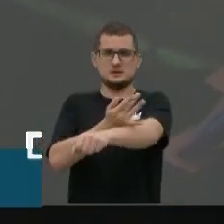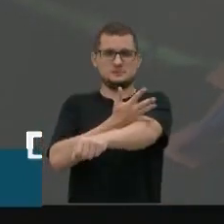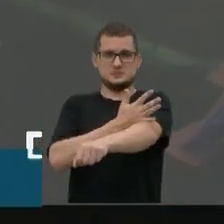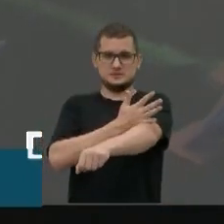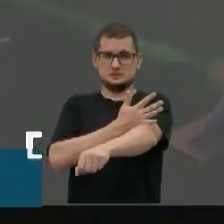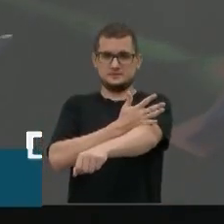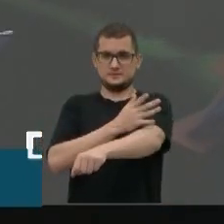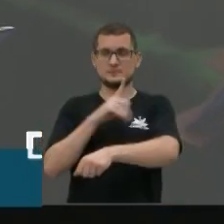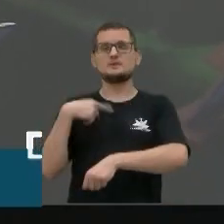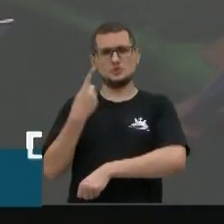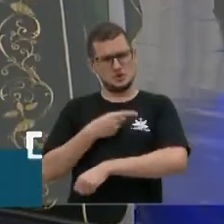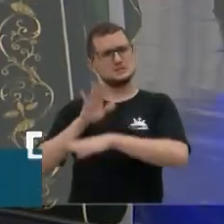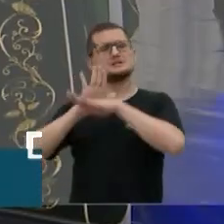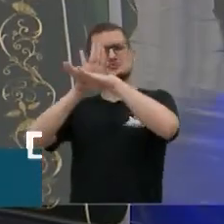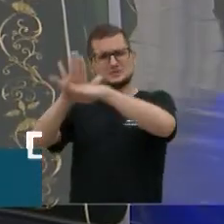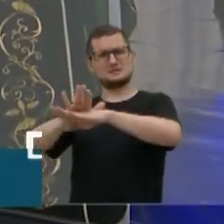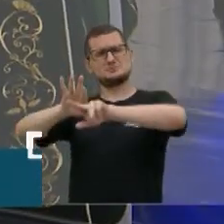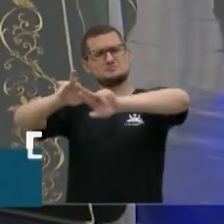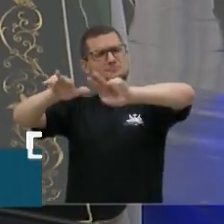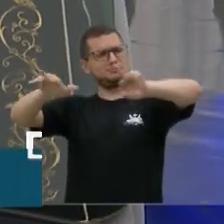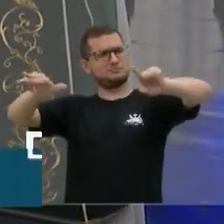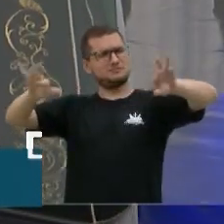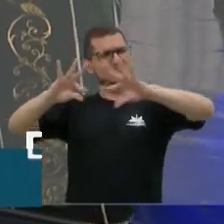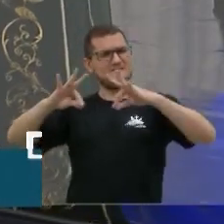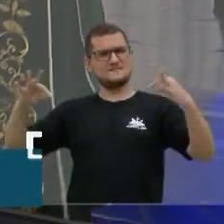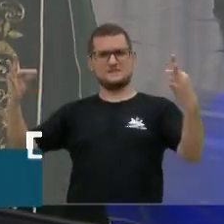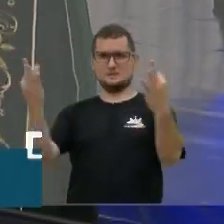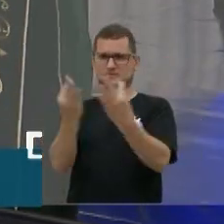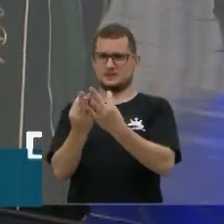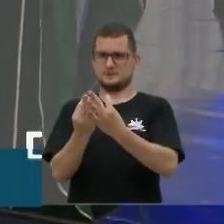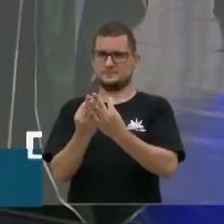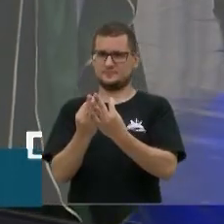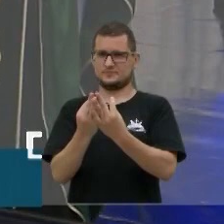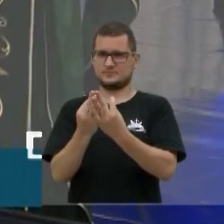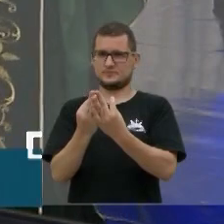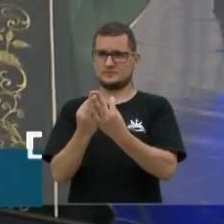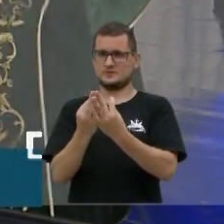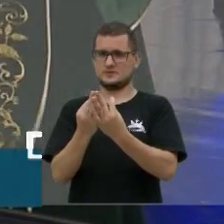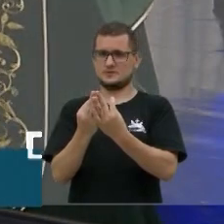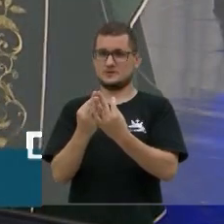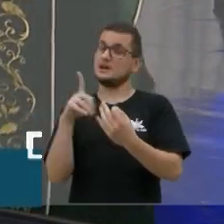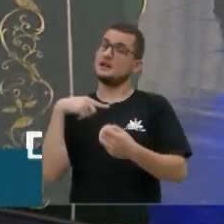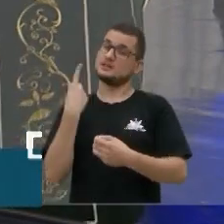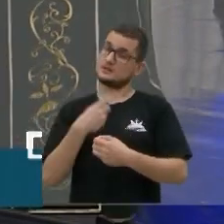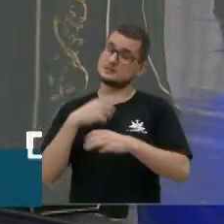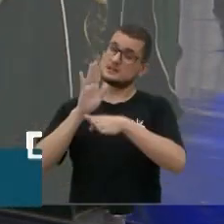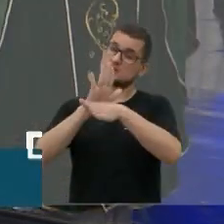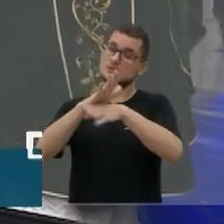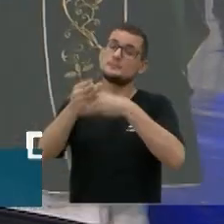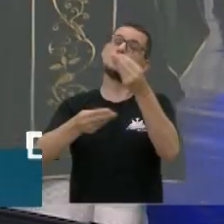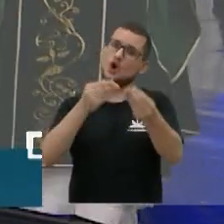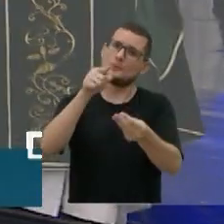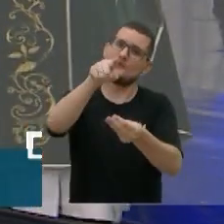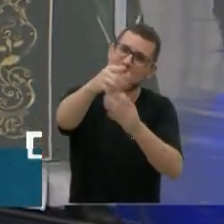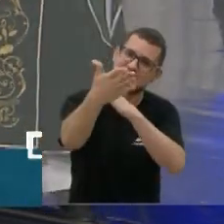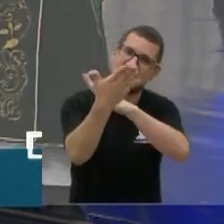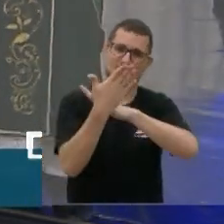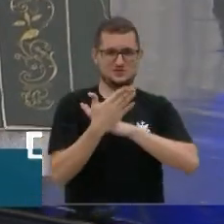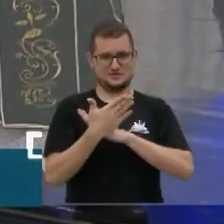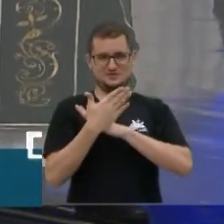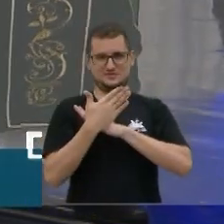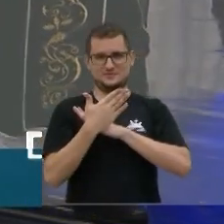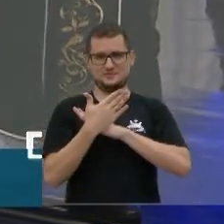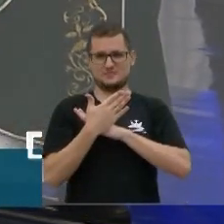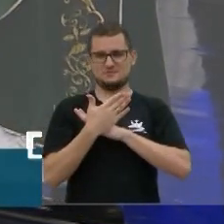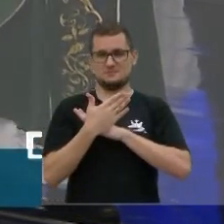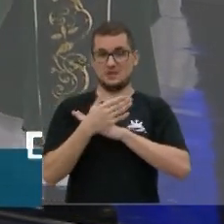Então nós fizemos muito, e nós, eu digo você, a obra evangelizar,